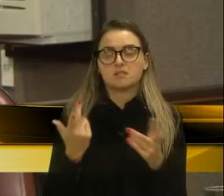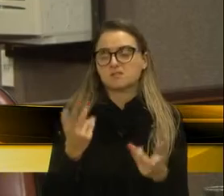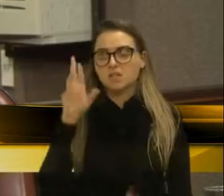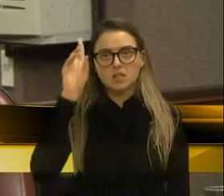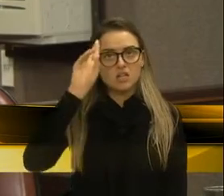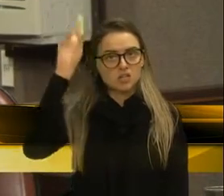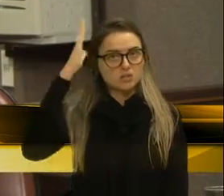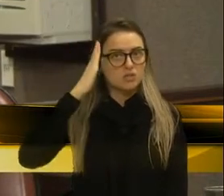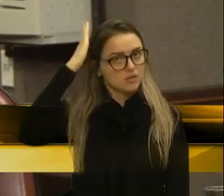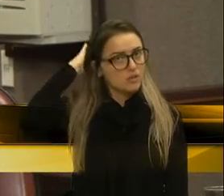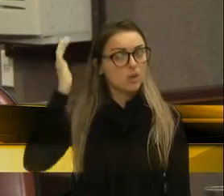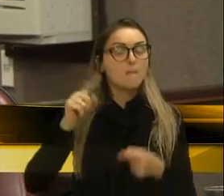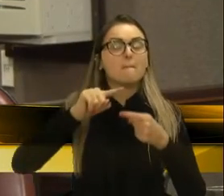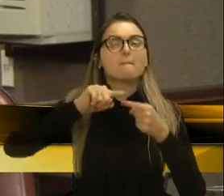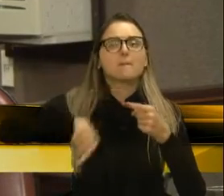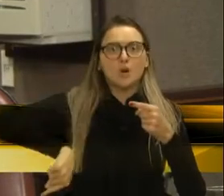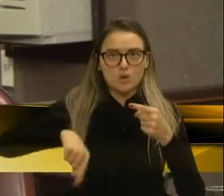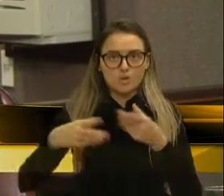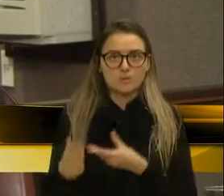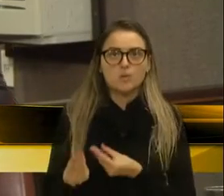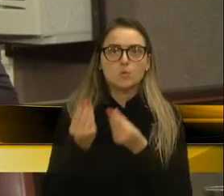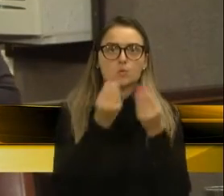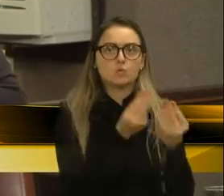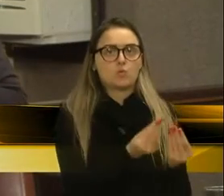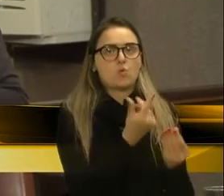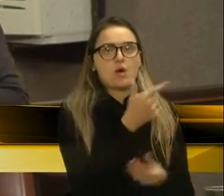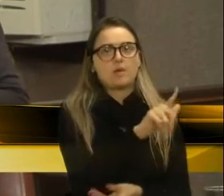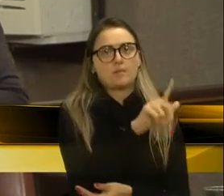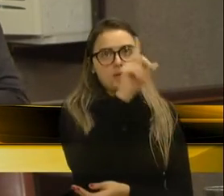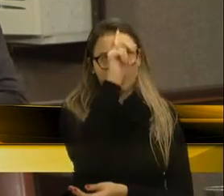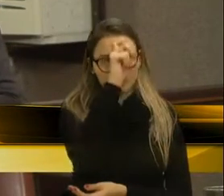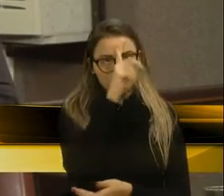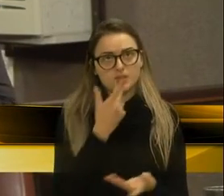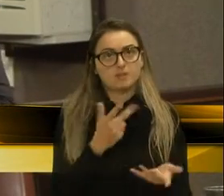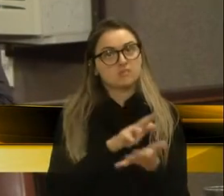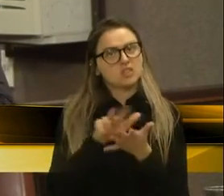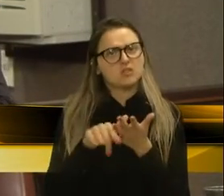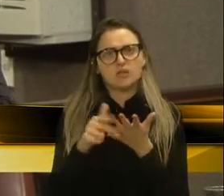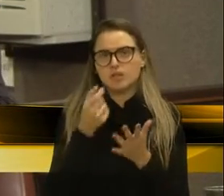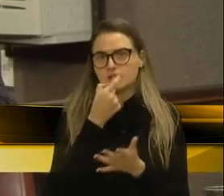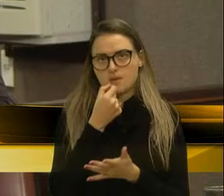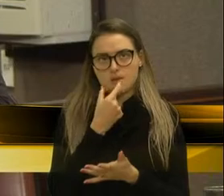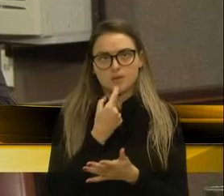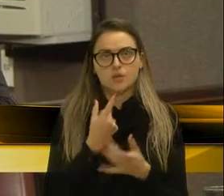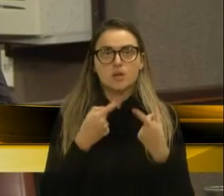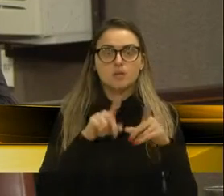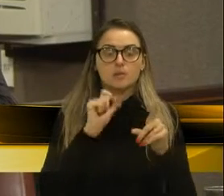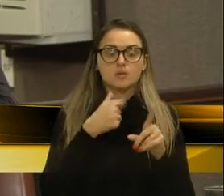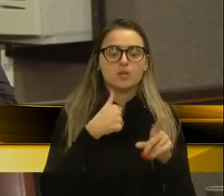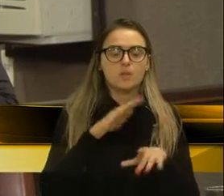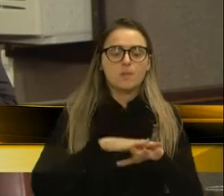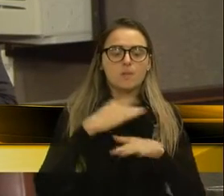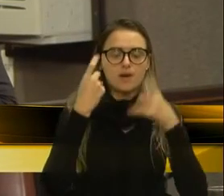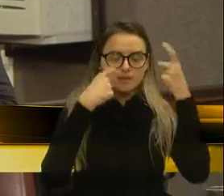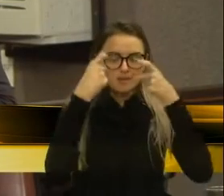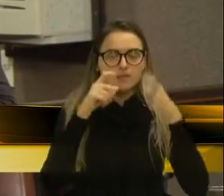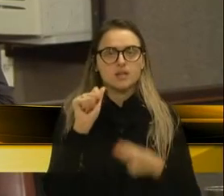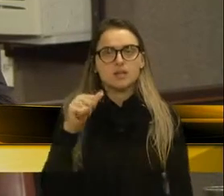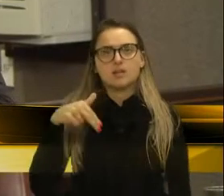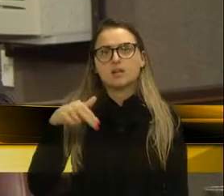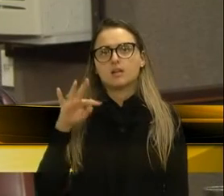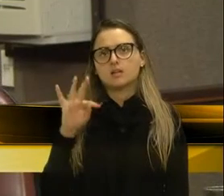prefeito proibiu a doação para outros hospitais, entre outros medicamentos. Mas o que mais me causa preocupação são esses